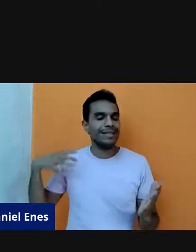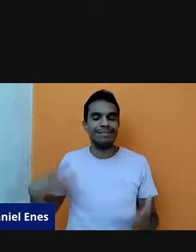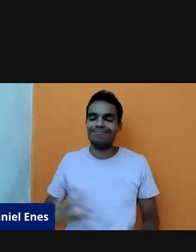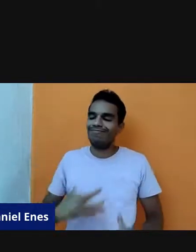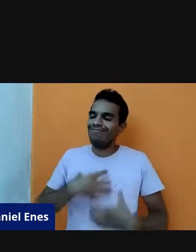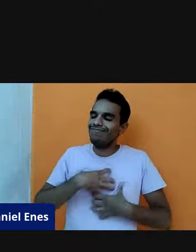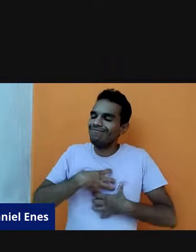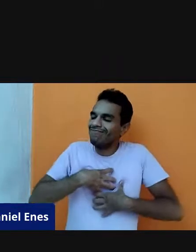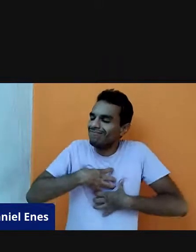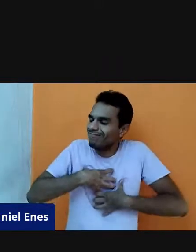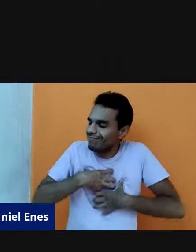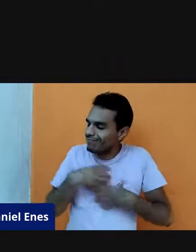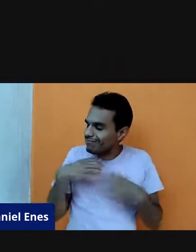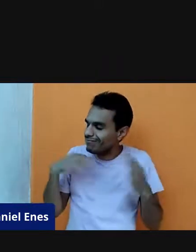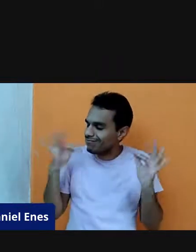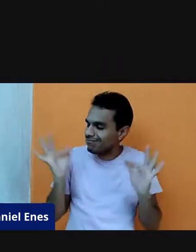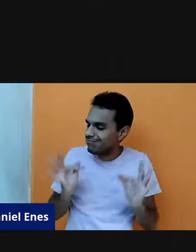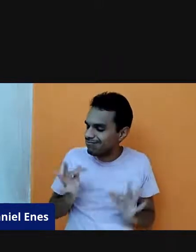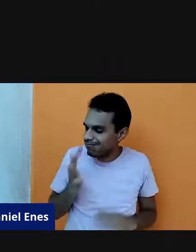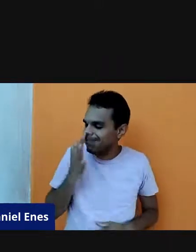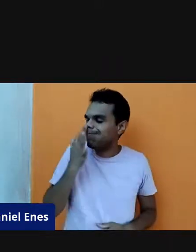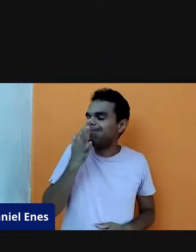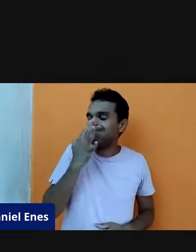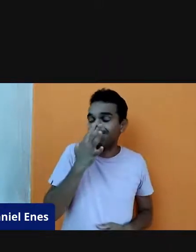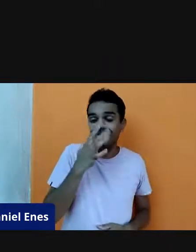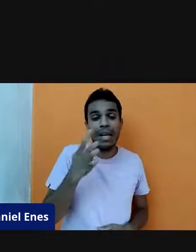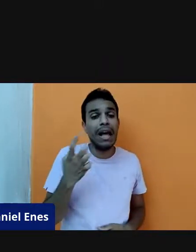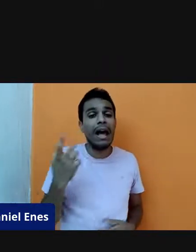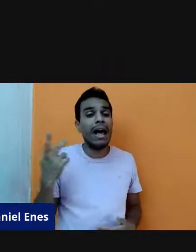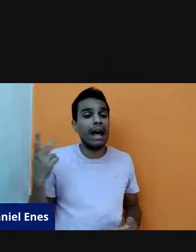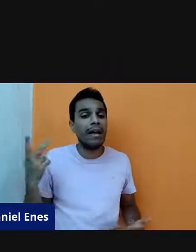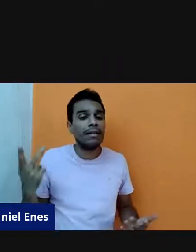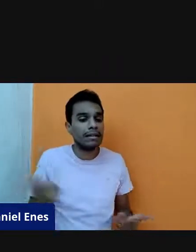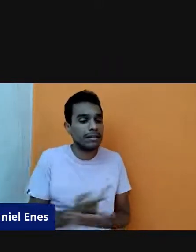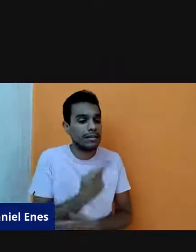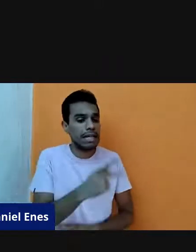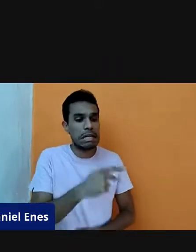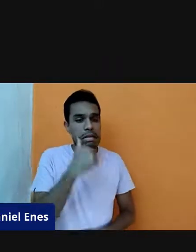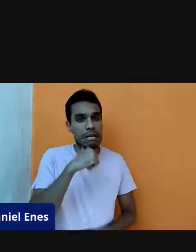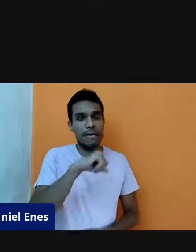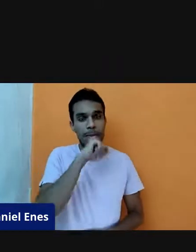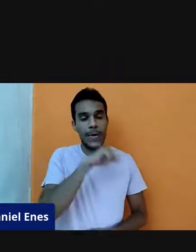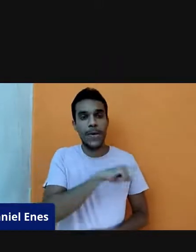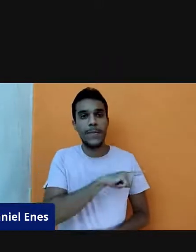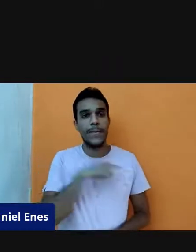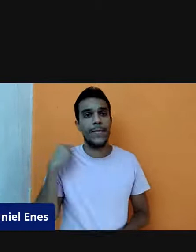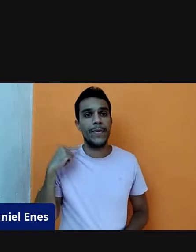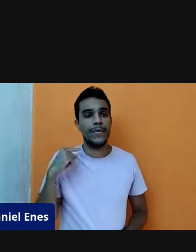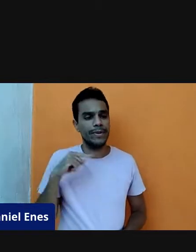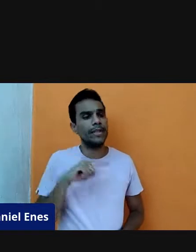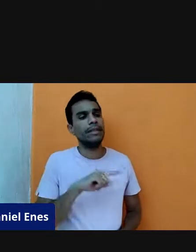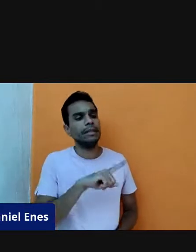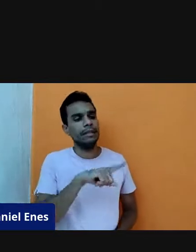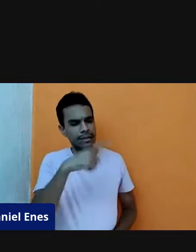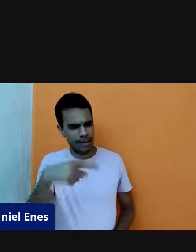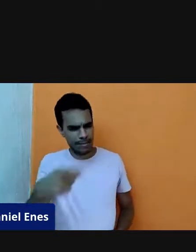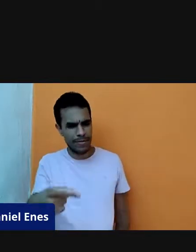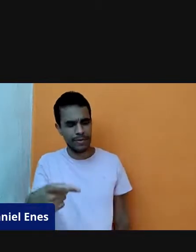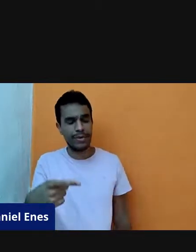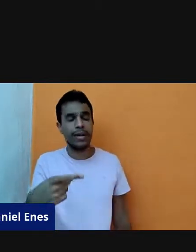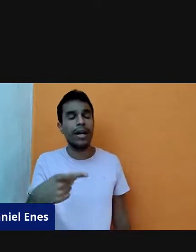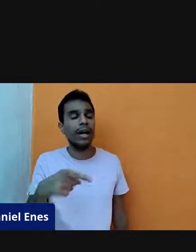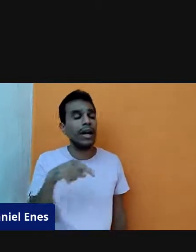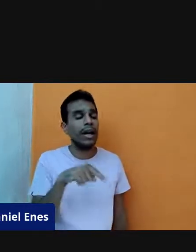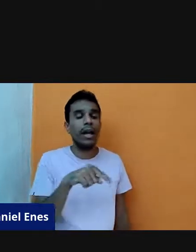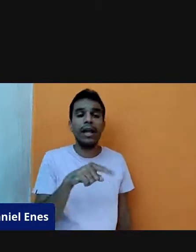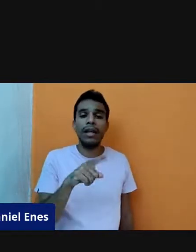fascinada. E aí, então, depois da morte da mãe, né, um pouquinho depois disso, ela vem